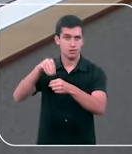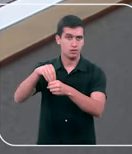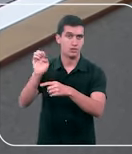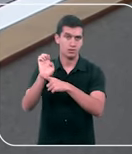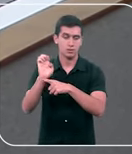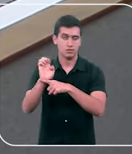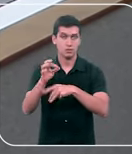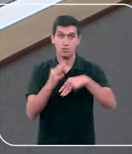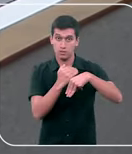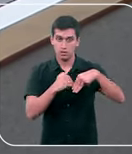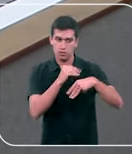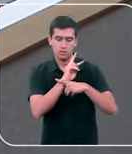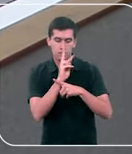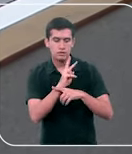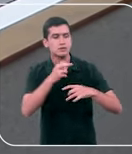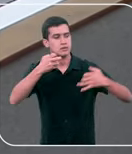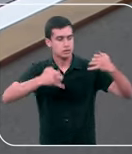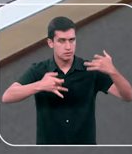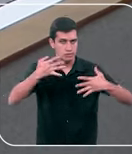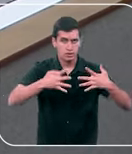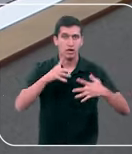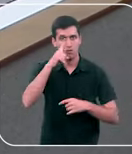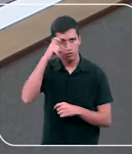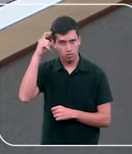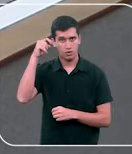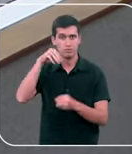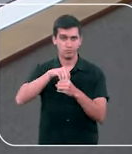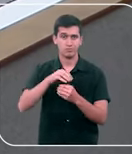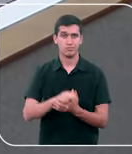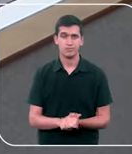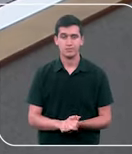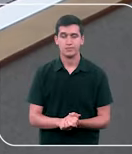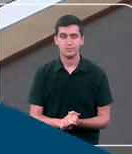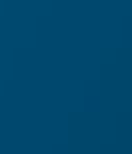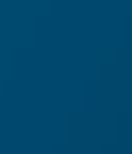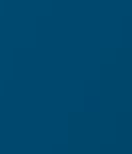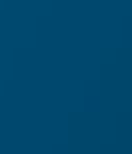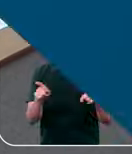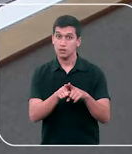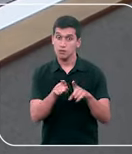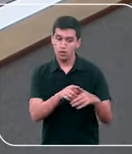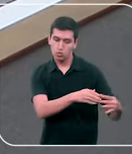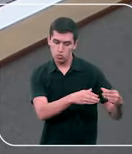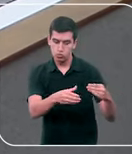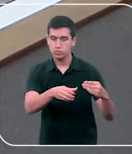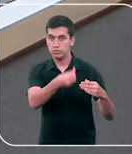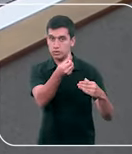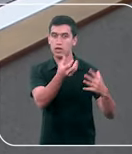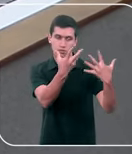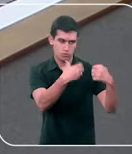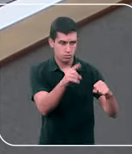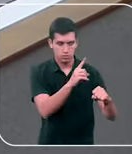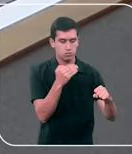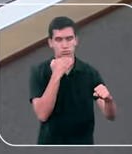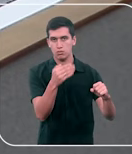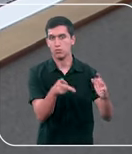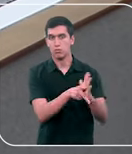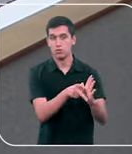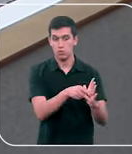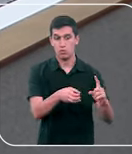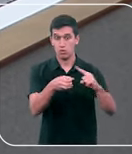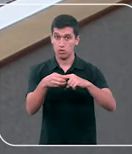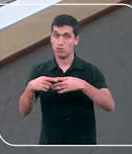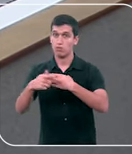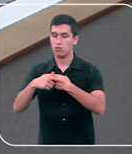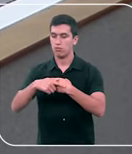no estado. Os ministros destacaram a violência atribuída ao grupo. A sexta turma também negou o pedido para